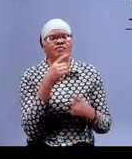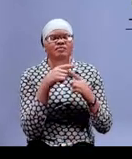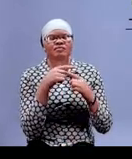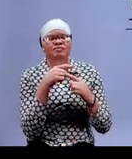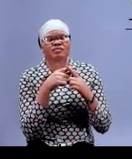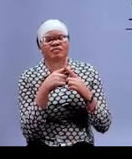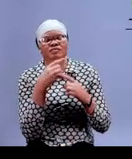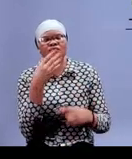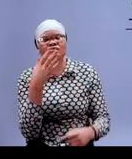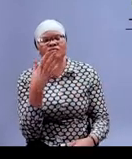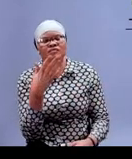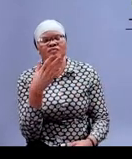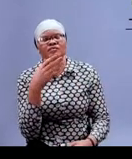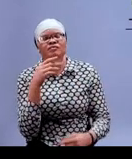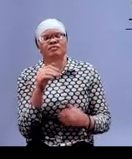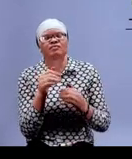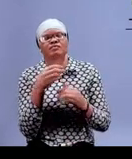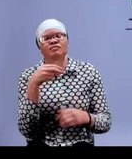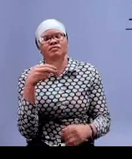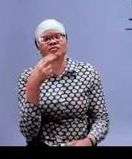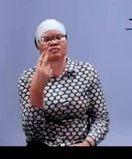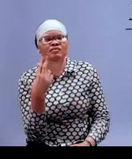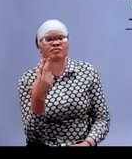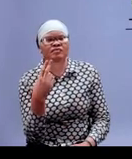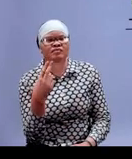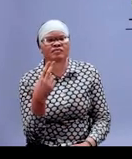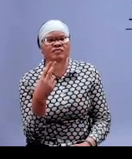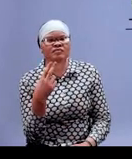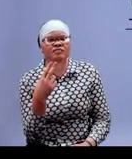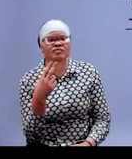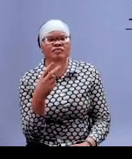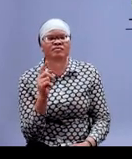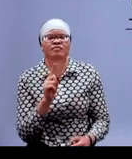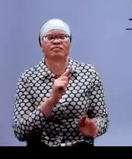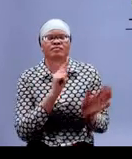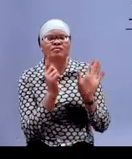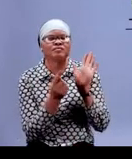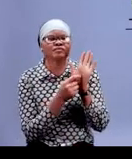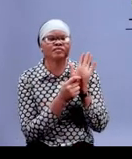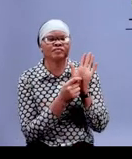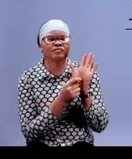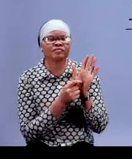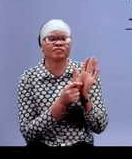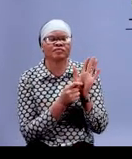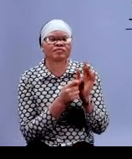20 22 - 20 = 2 vamos fazer a nossa